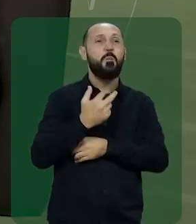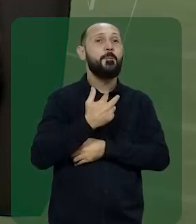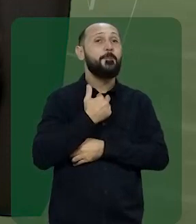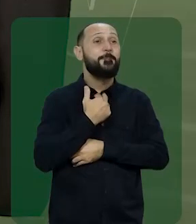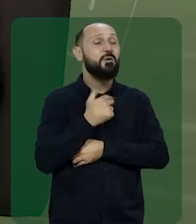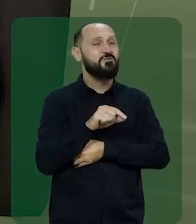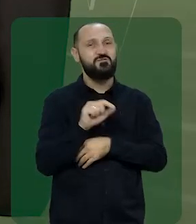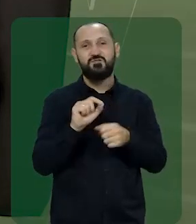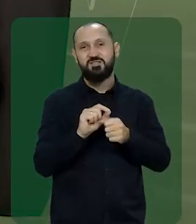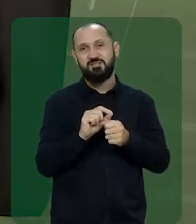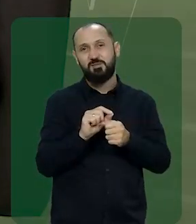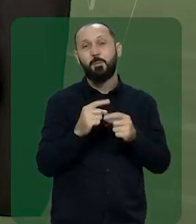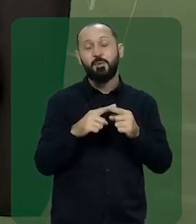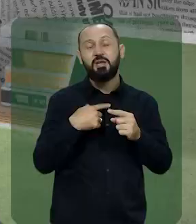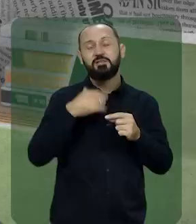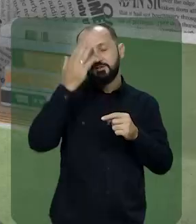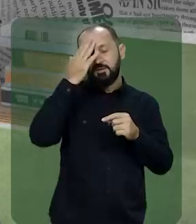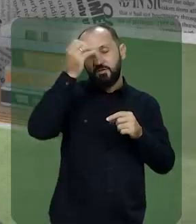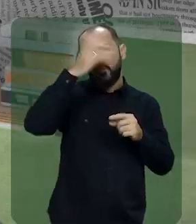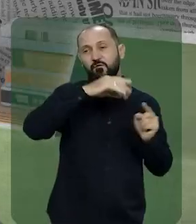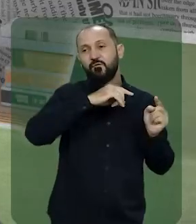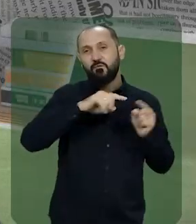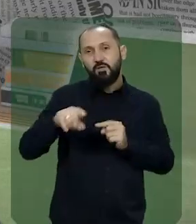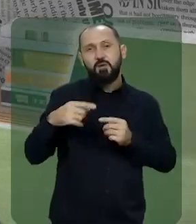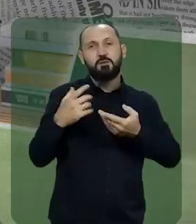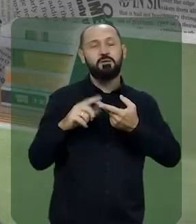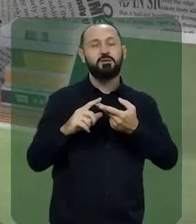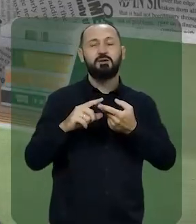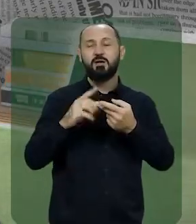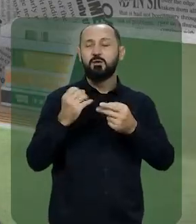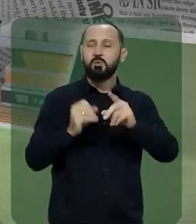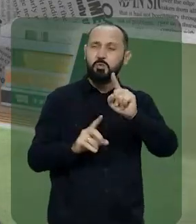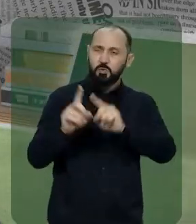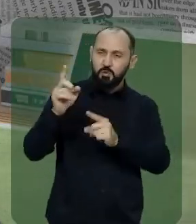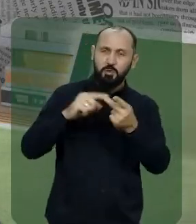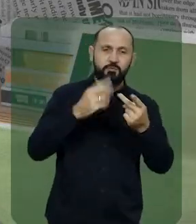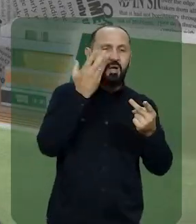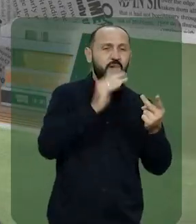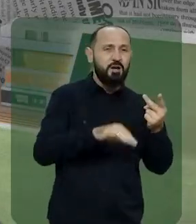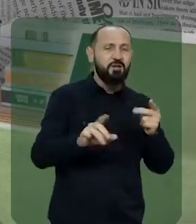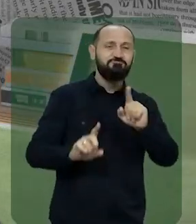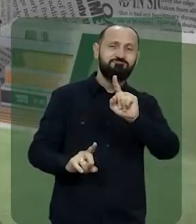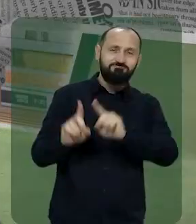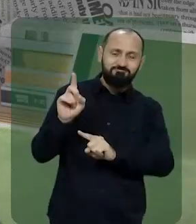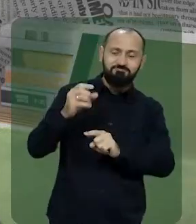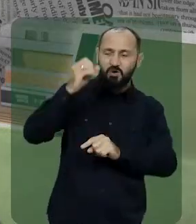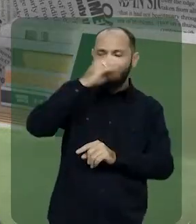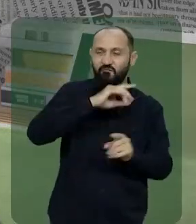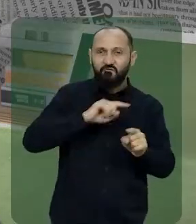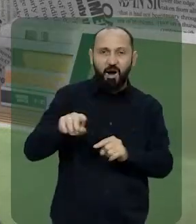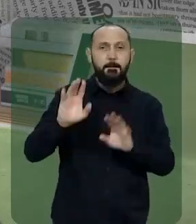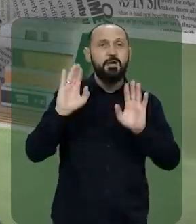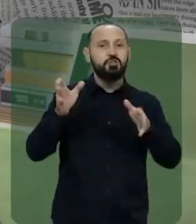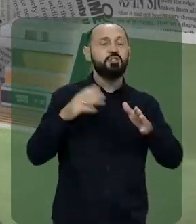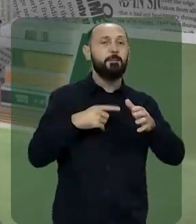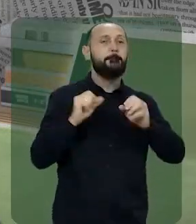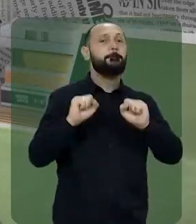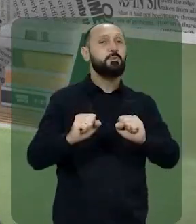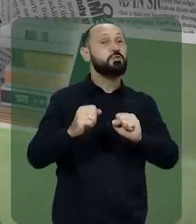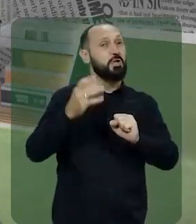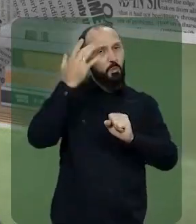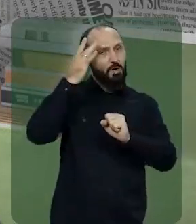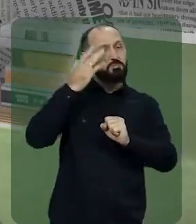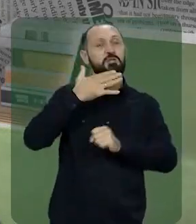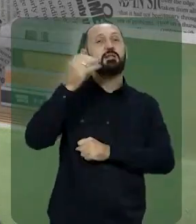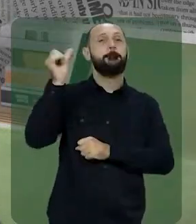quê? Porque fala-se muito sobre isso, né? E aí as pessoas começam a entender que não podem fazer aquilo, por mais que